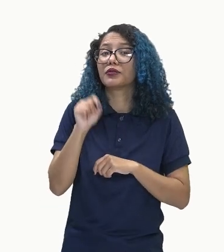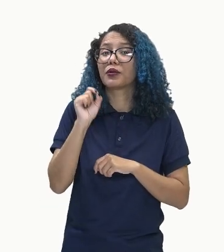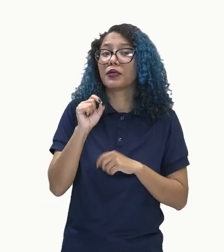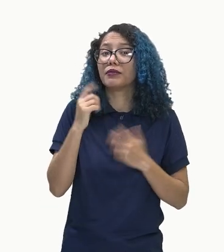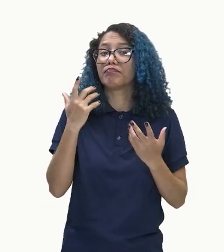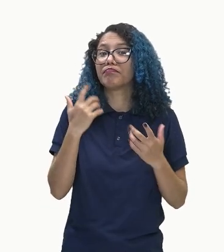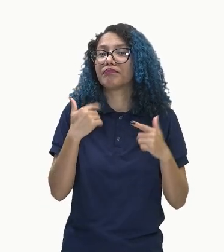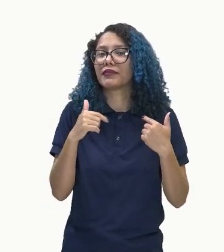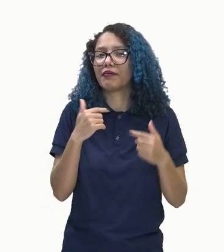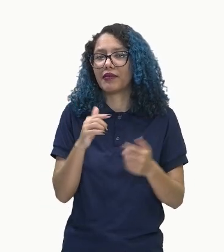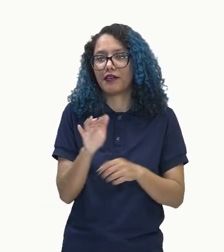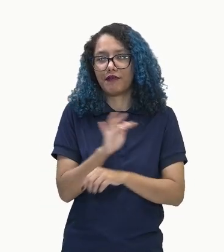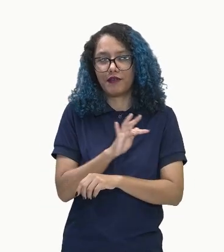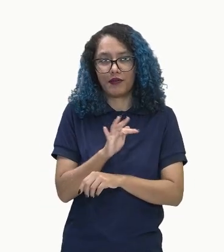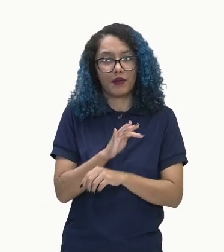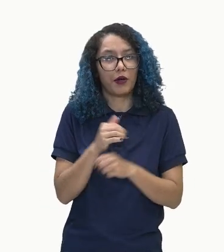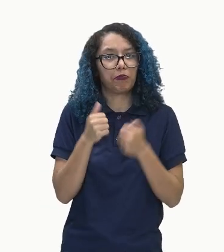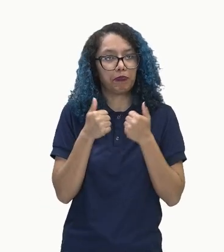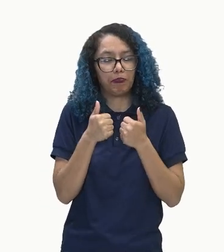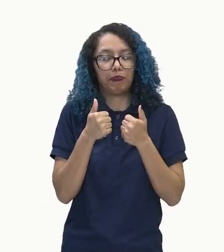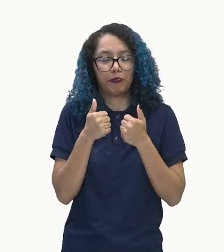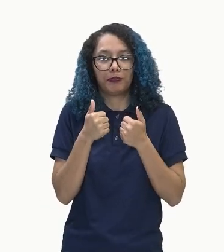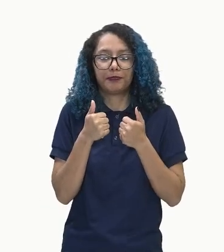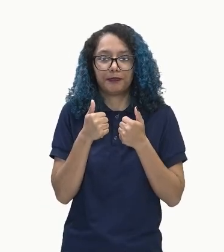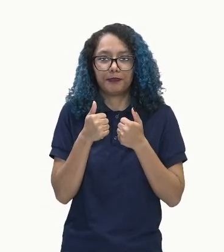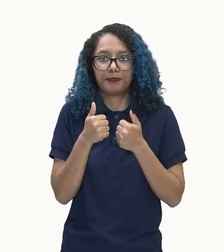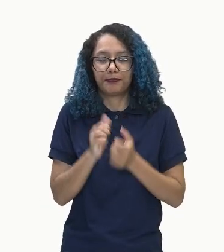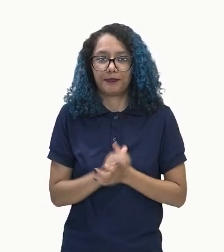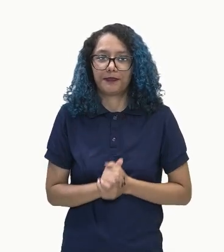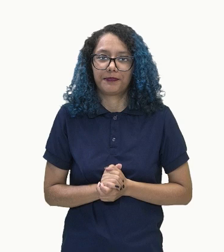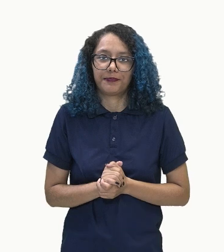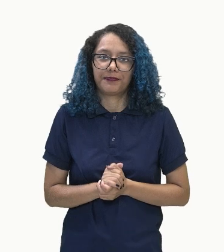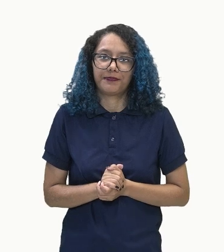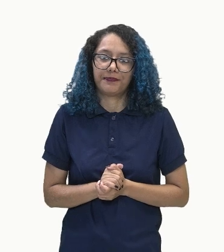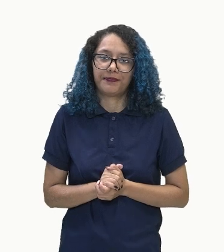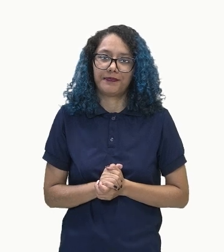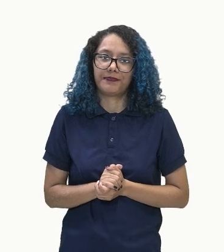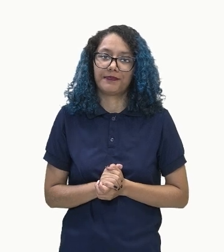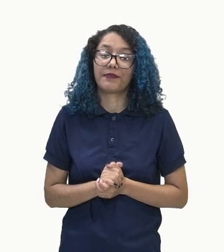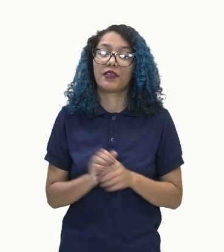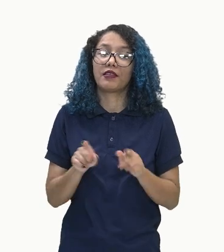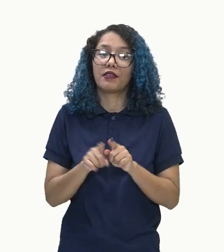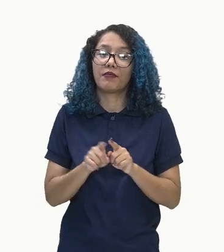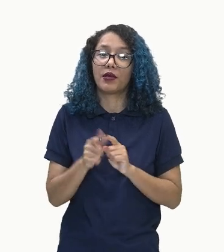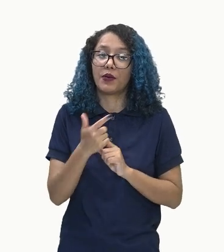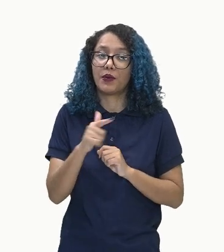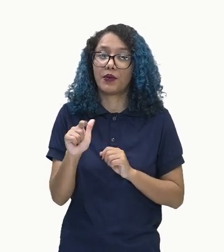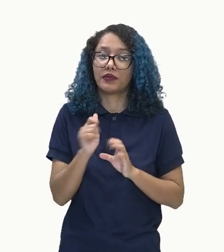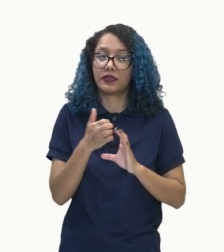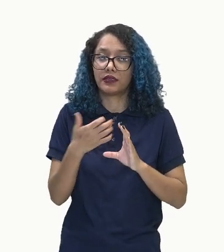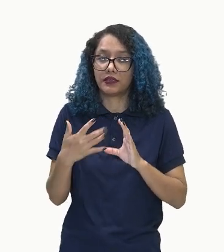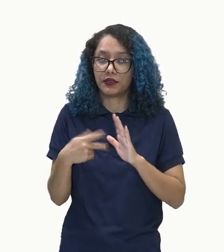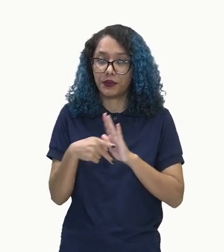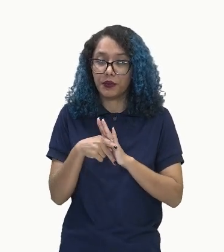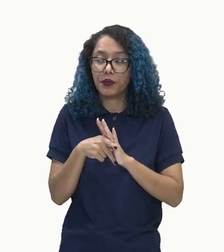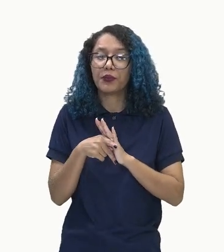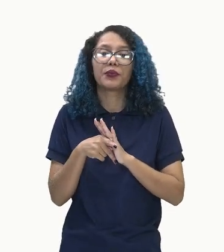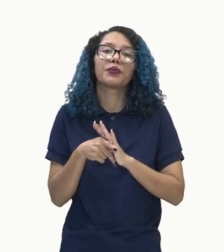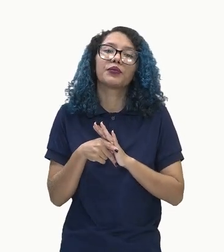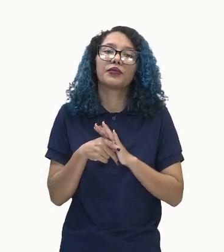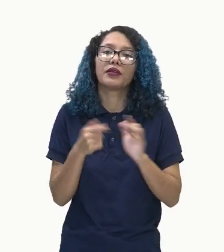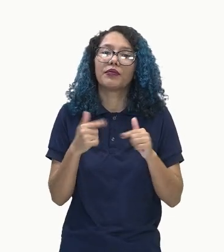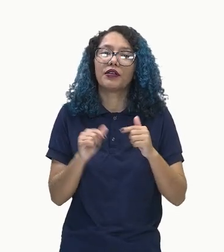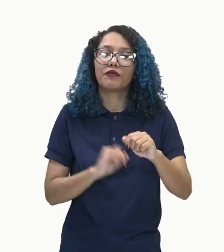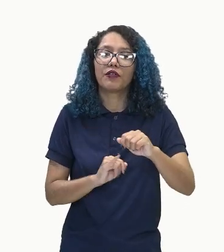o trabalho formal. Tudo bem? Uma outra característica, pessoal, aí do trabalho informal é